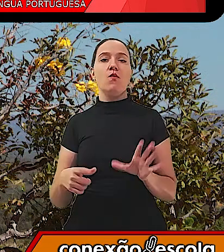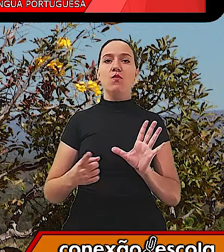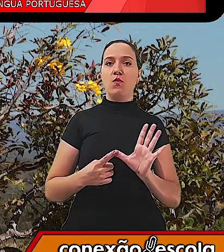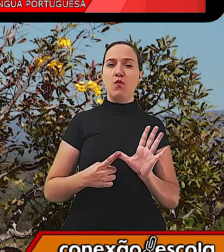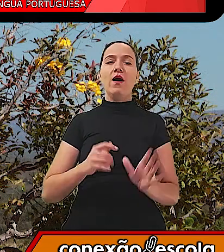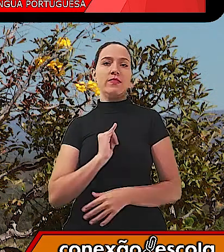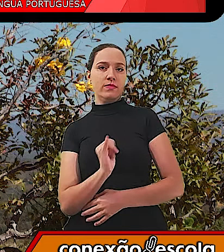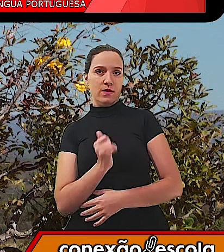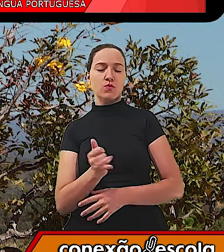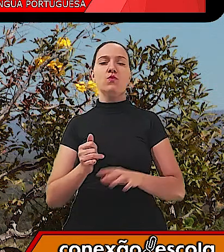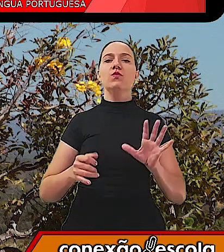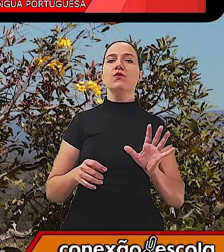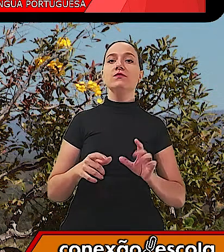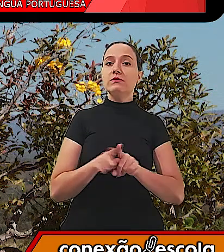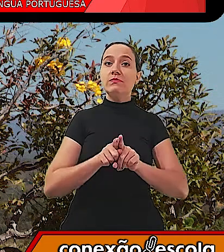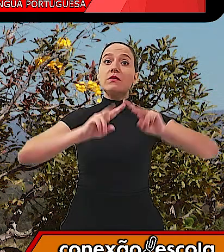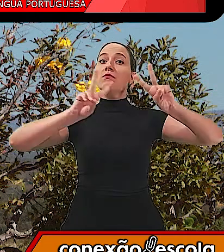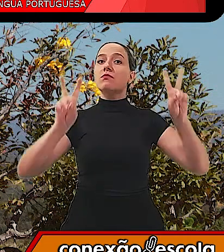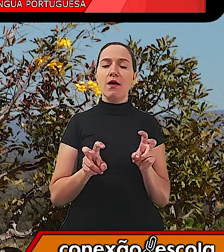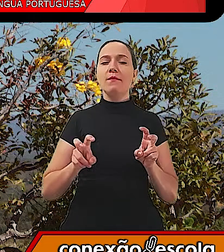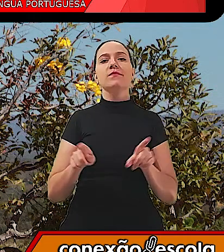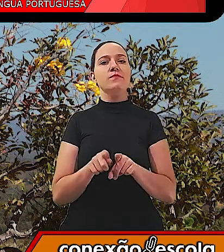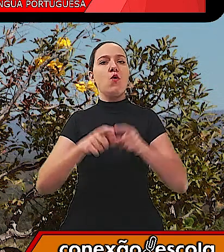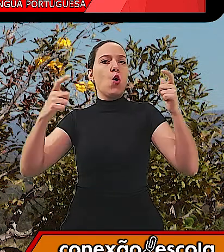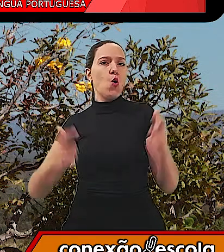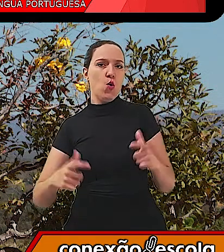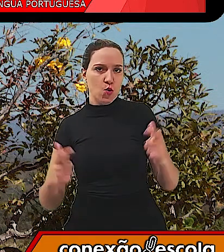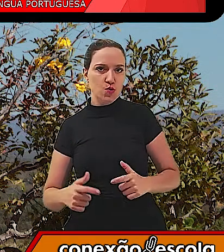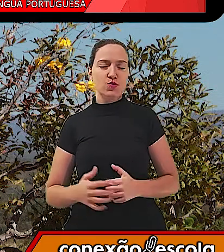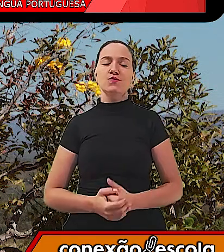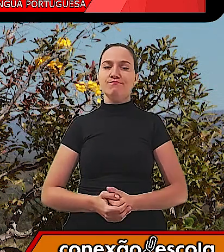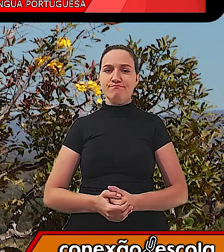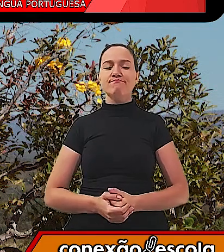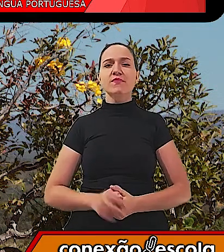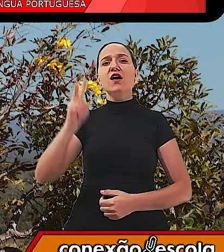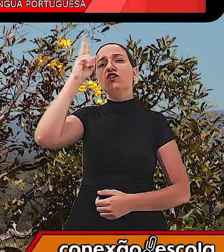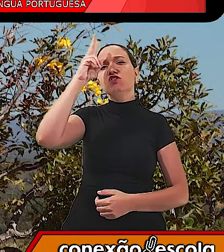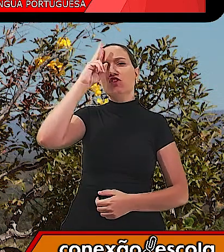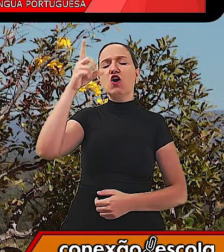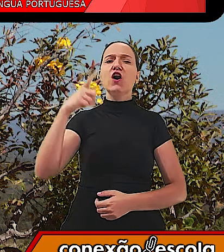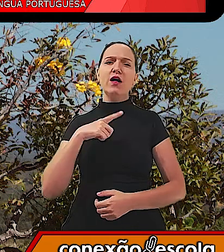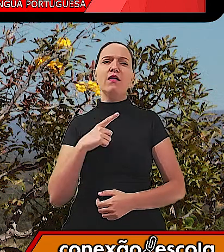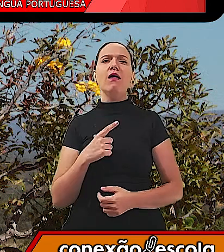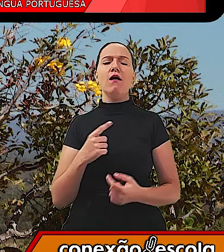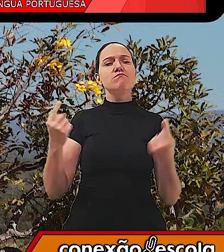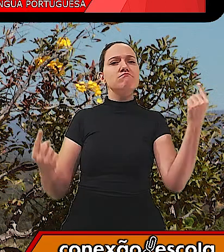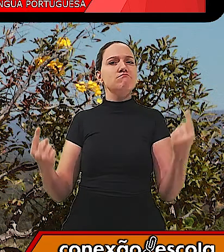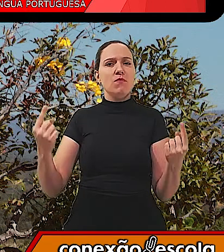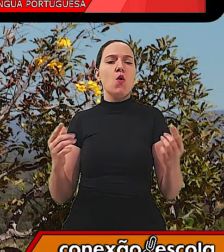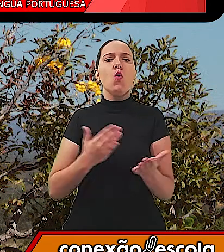narrador, temática e o lugar. As duas histórias começam com Era